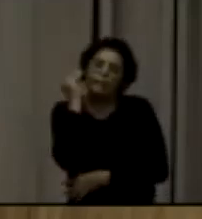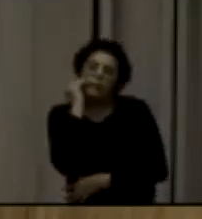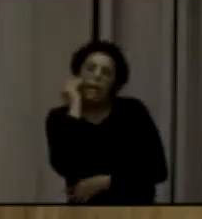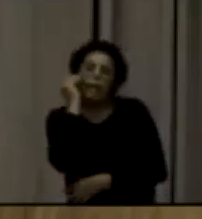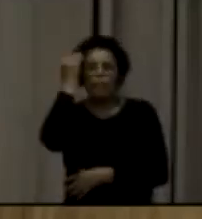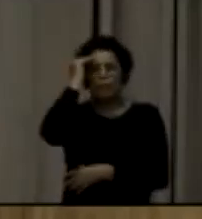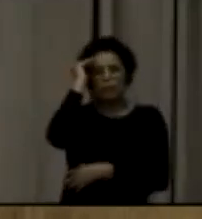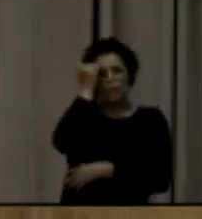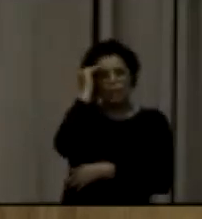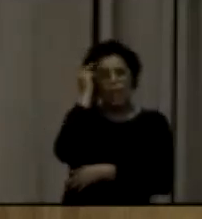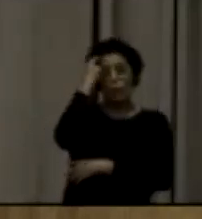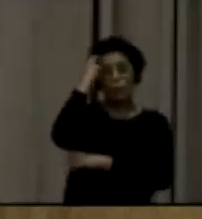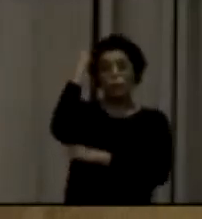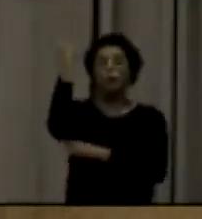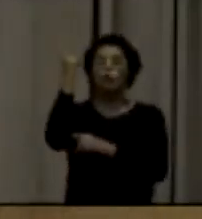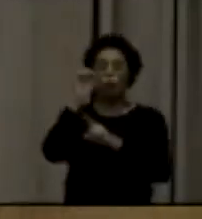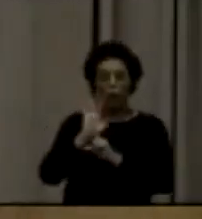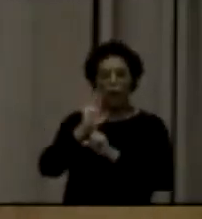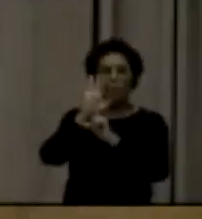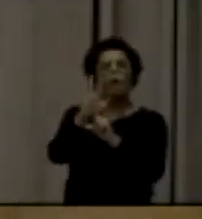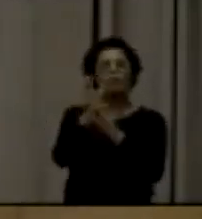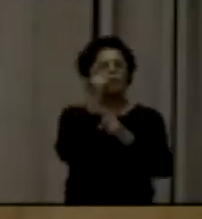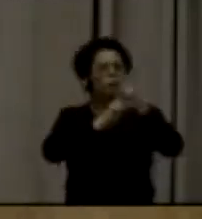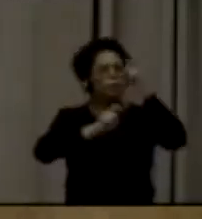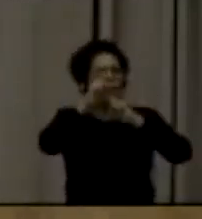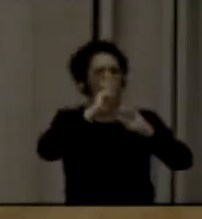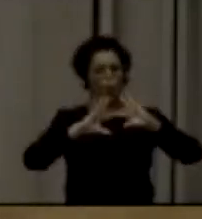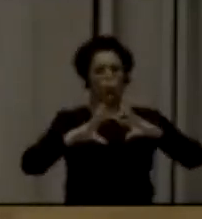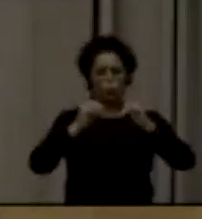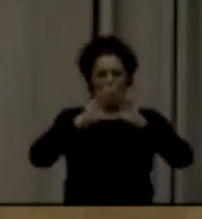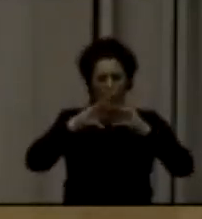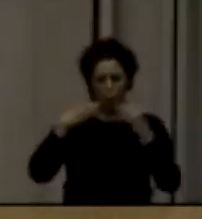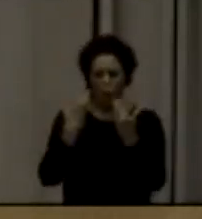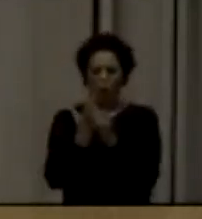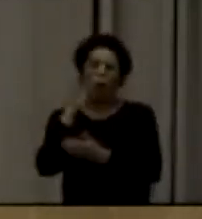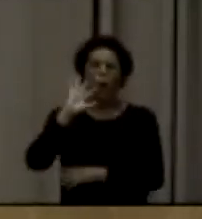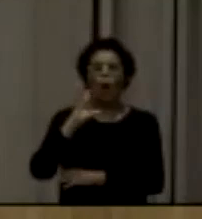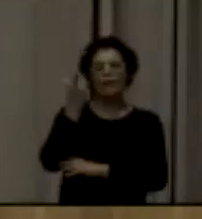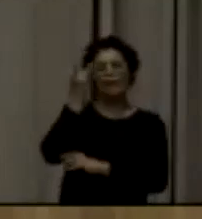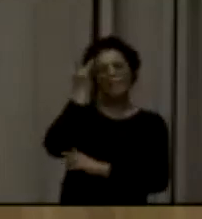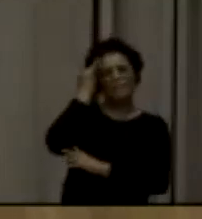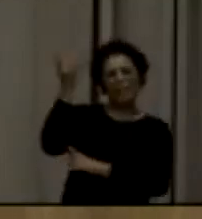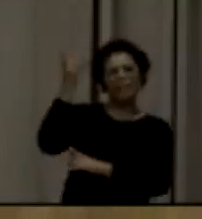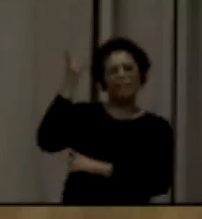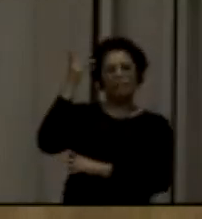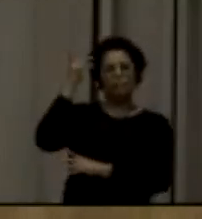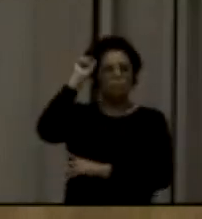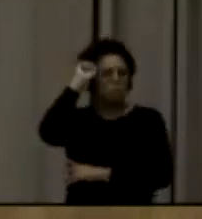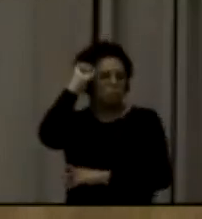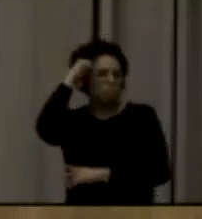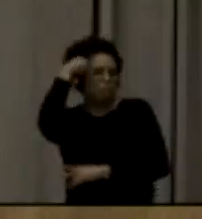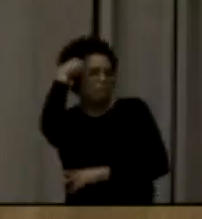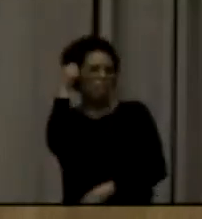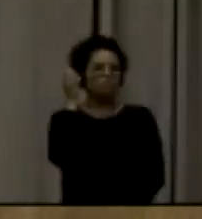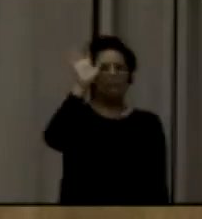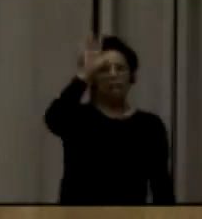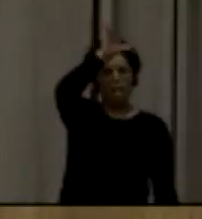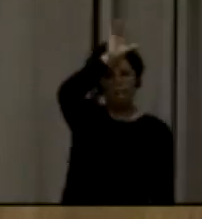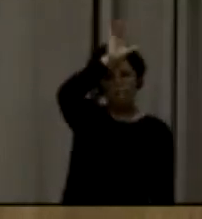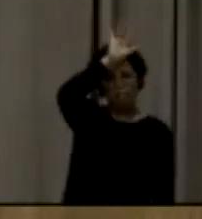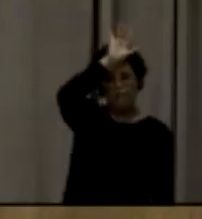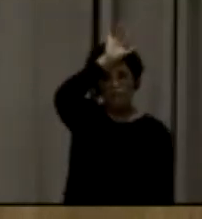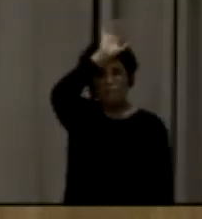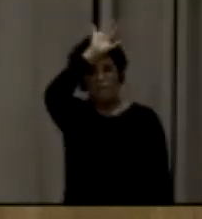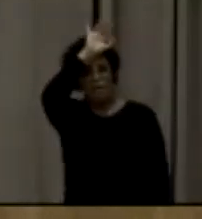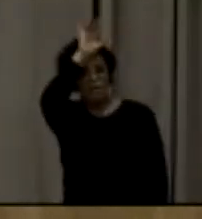os intelectuais dizem, e também se preocupa com aquilo que acontece na comunidade. É fácil dizer negro ou bicha, né, como muitos